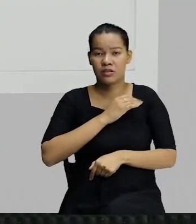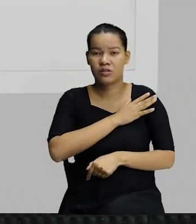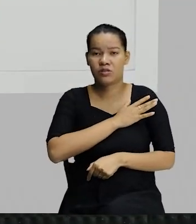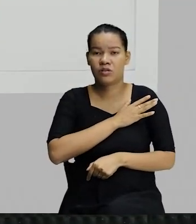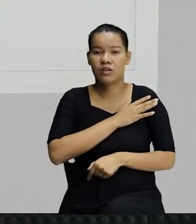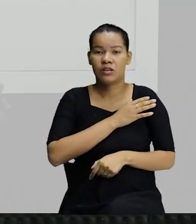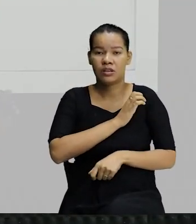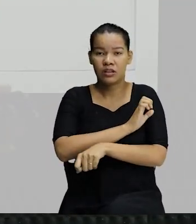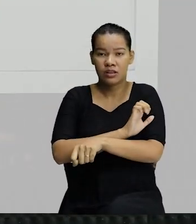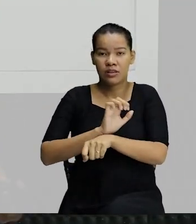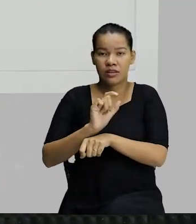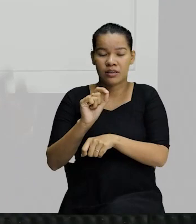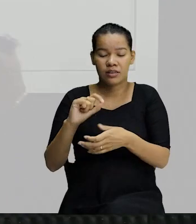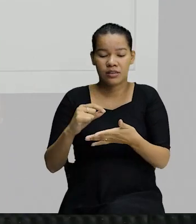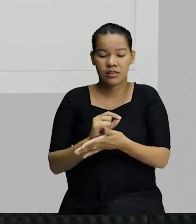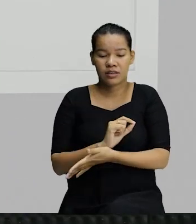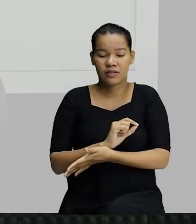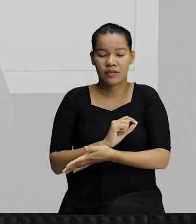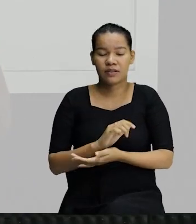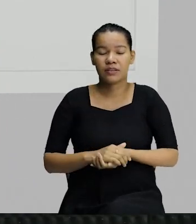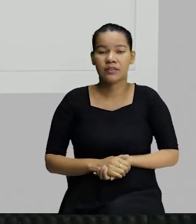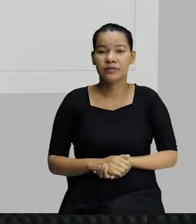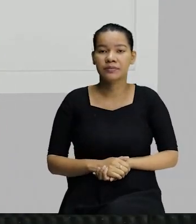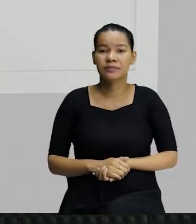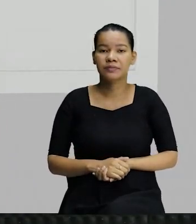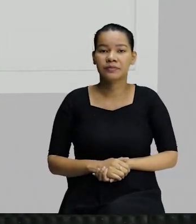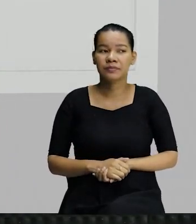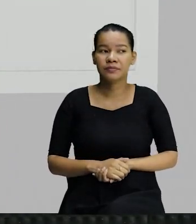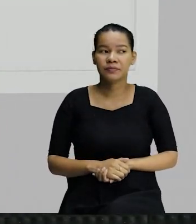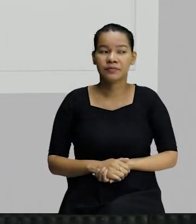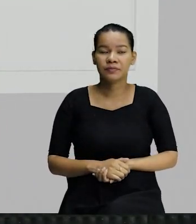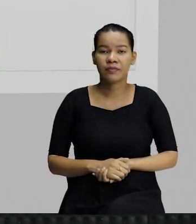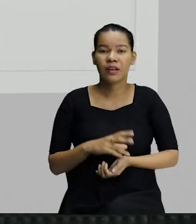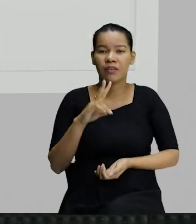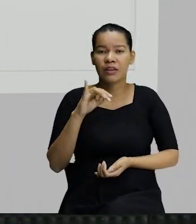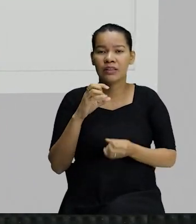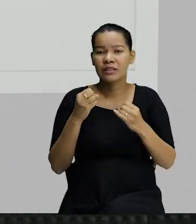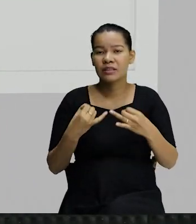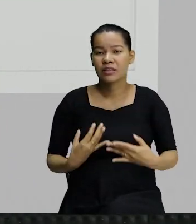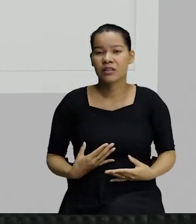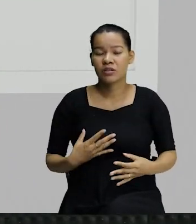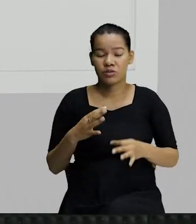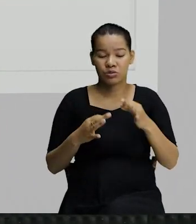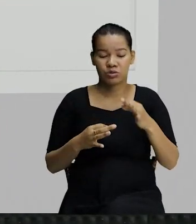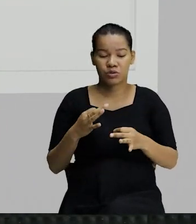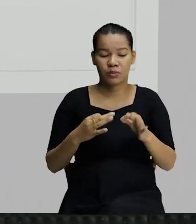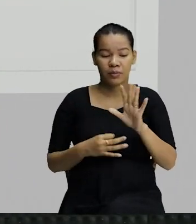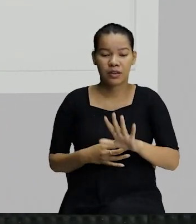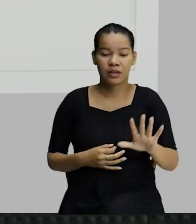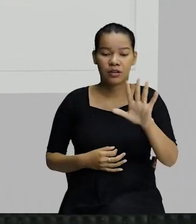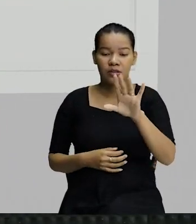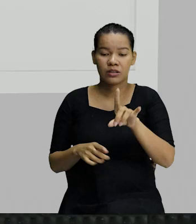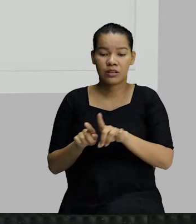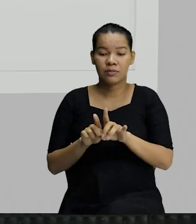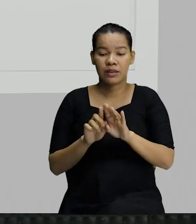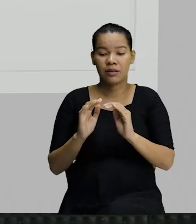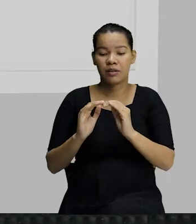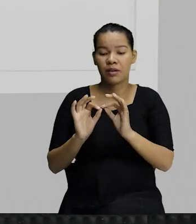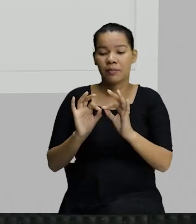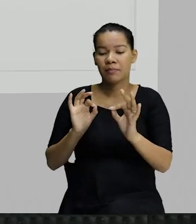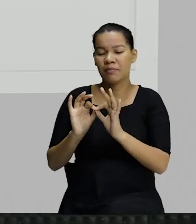ética que ele escreve lá, Ética Nicômaco, nesta obra Ética Nicômaco, ele vai falar de justo meio, ele vai falar de justa